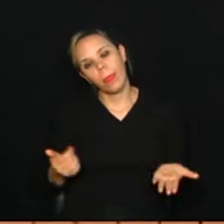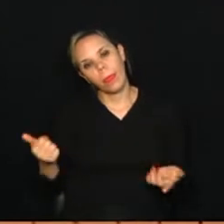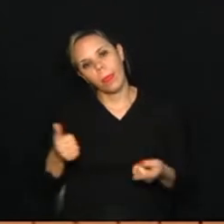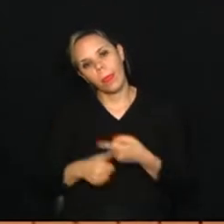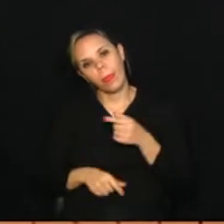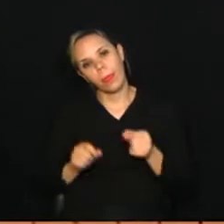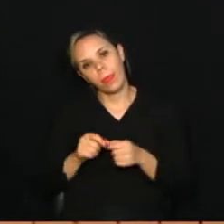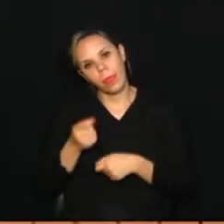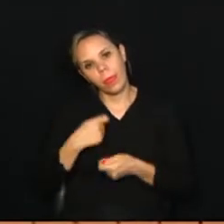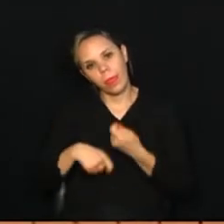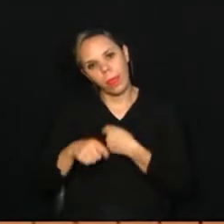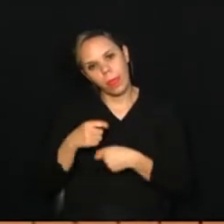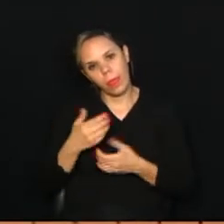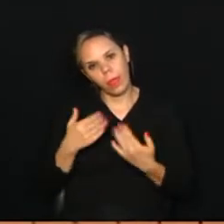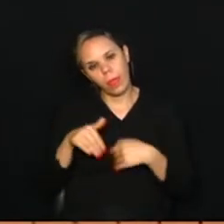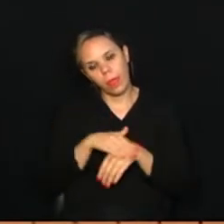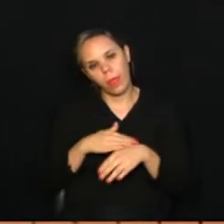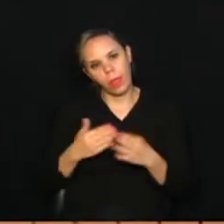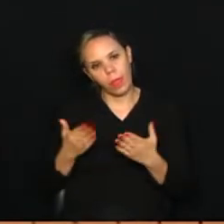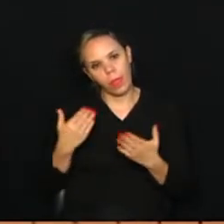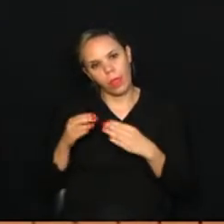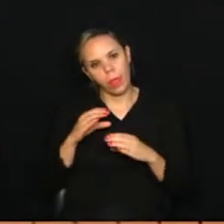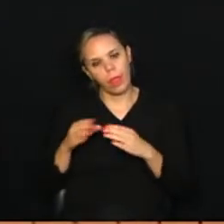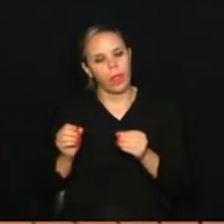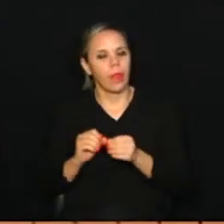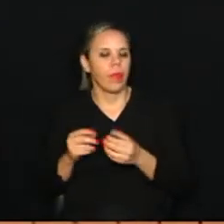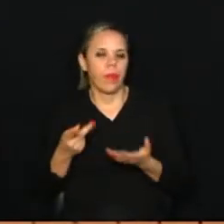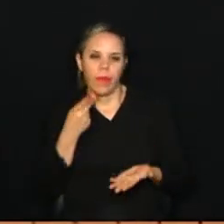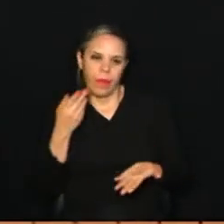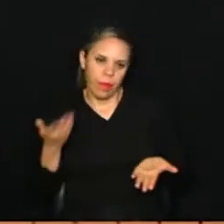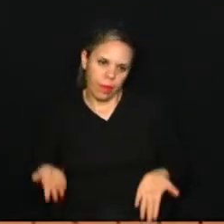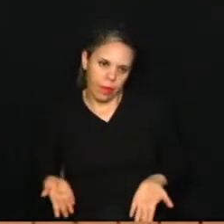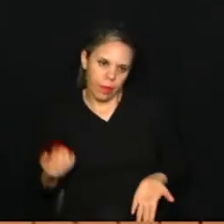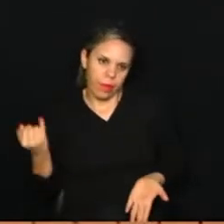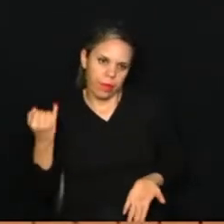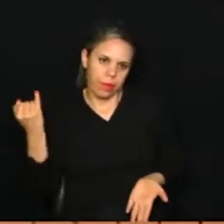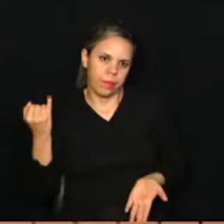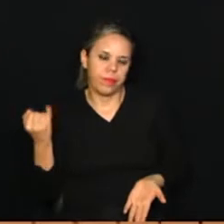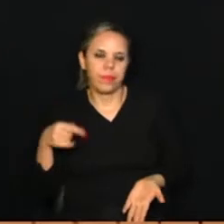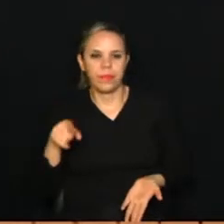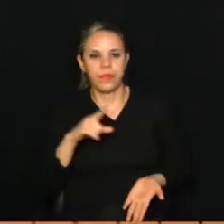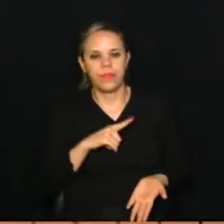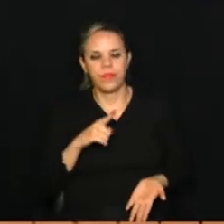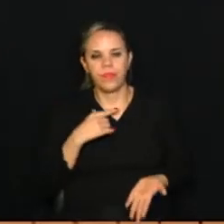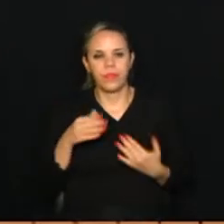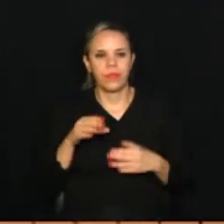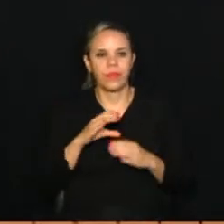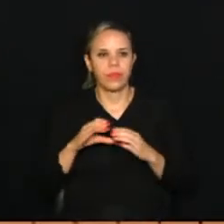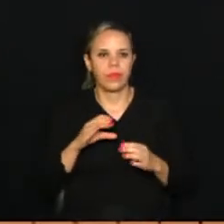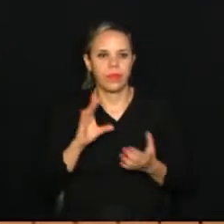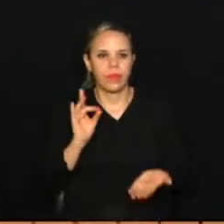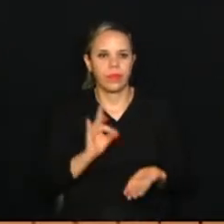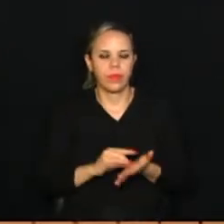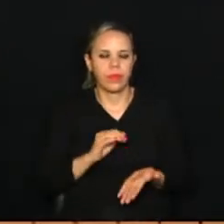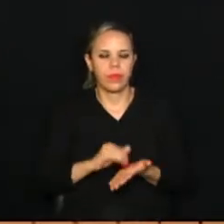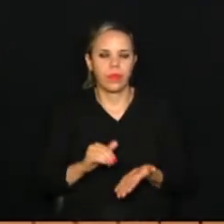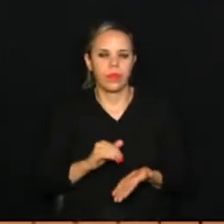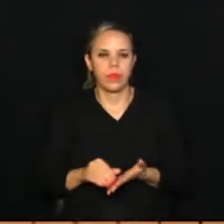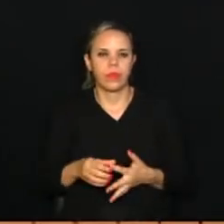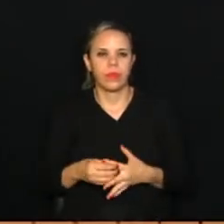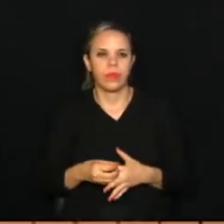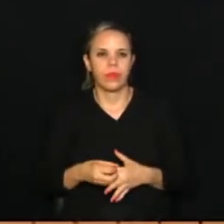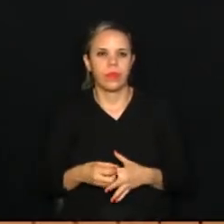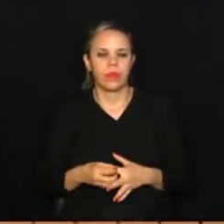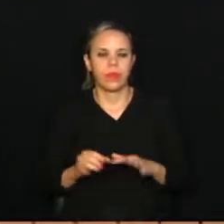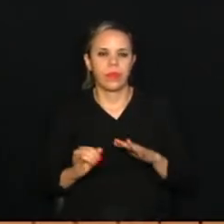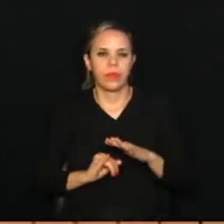com que a administração converse entre elas. Foi falado aqui a importância de você ter essa comunicação entre as secretarias, entre as